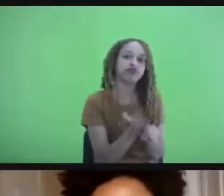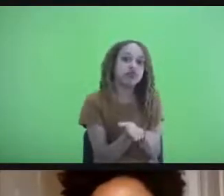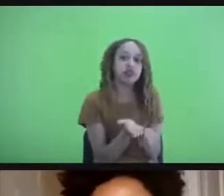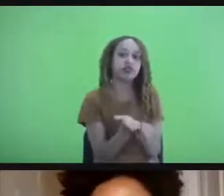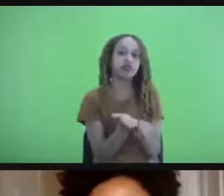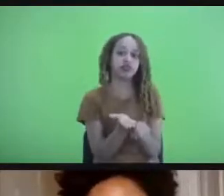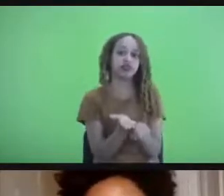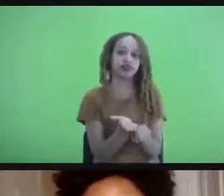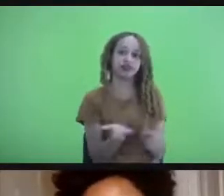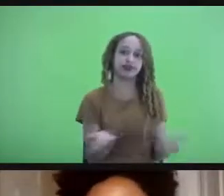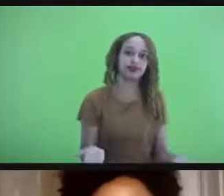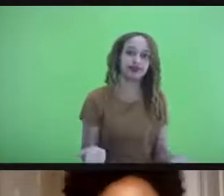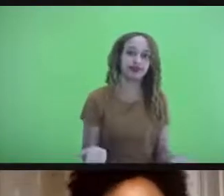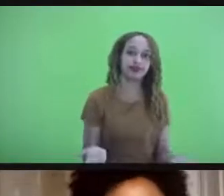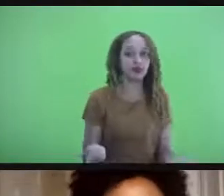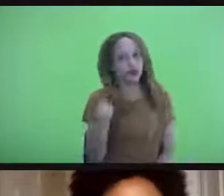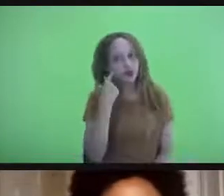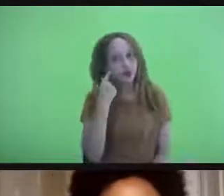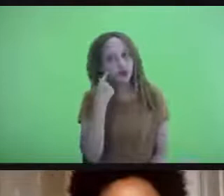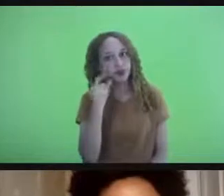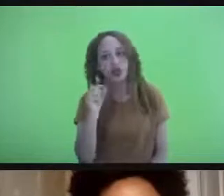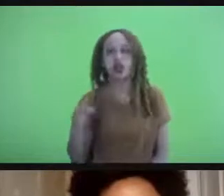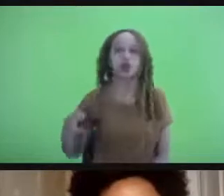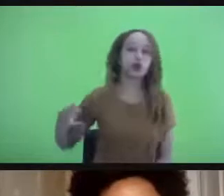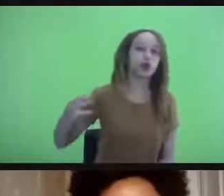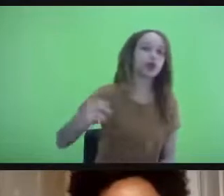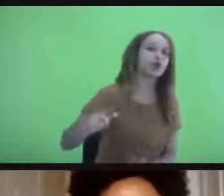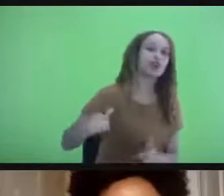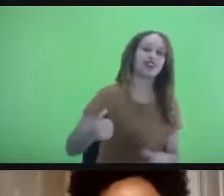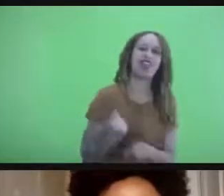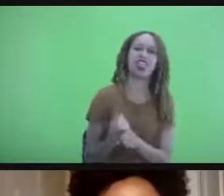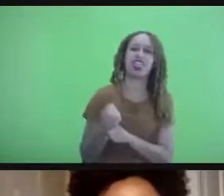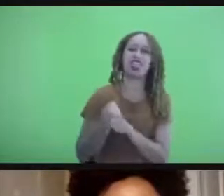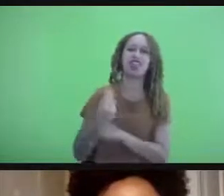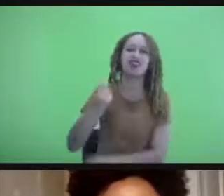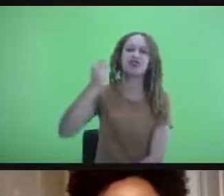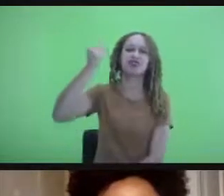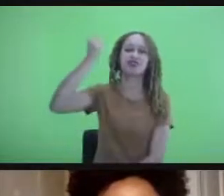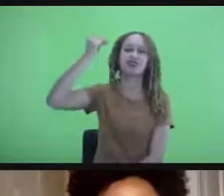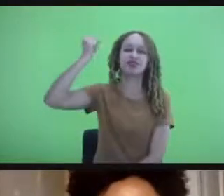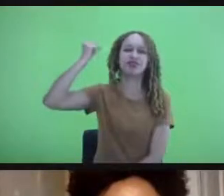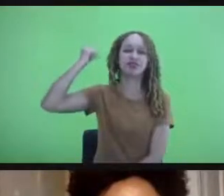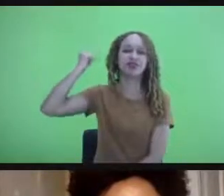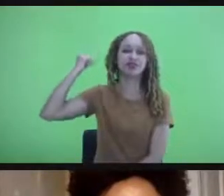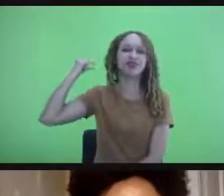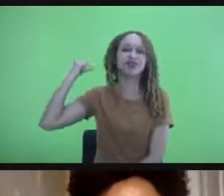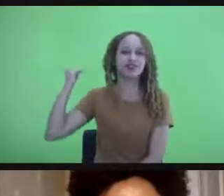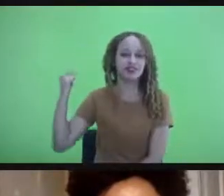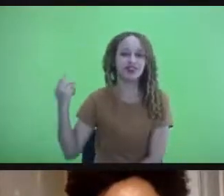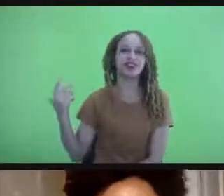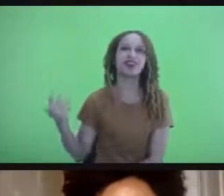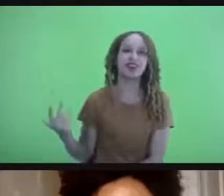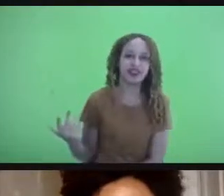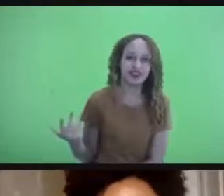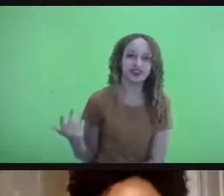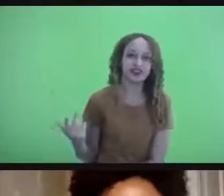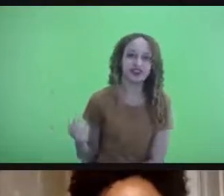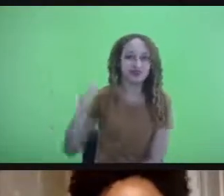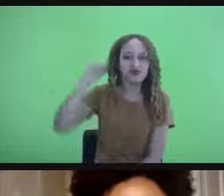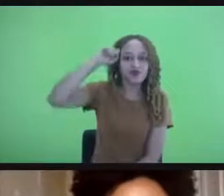tendo em vista tudo que já foi feito lá atrás, que os guerreiros que nos